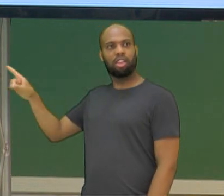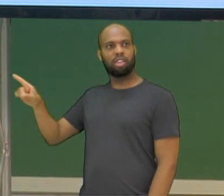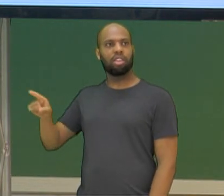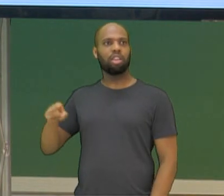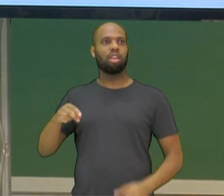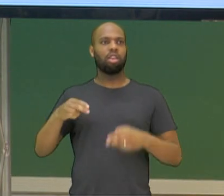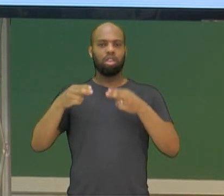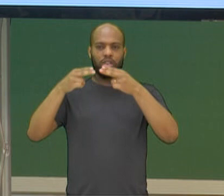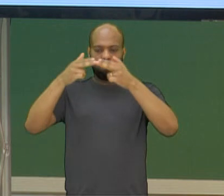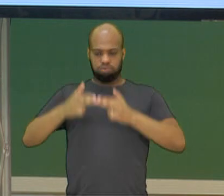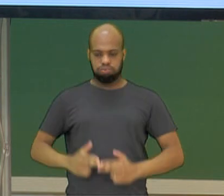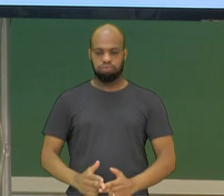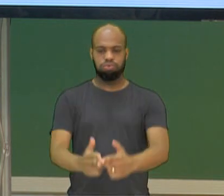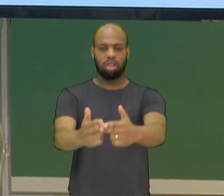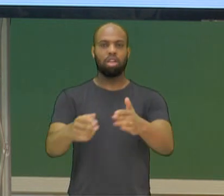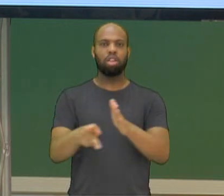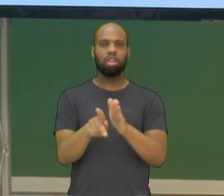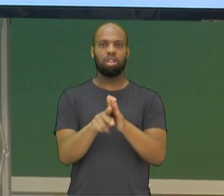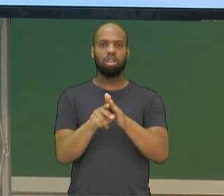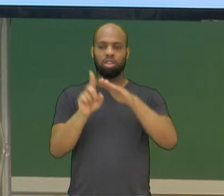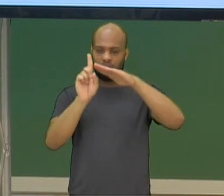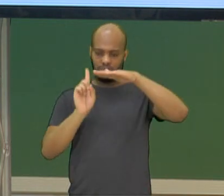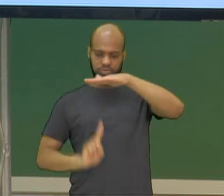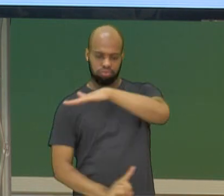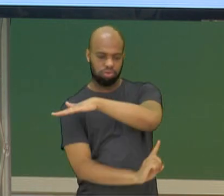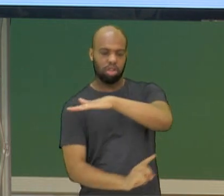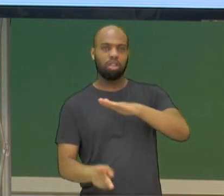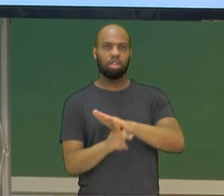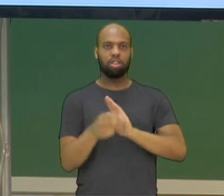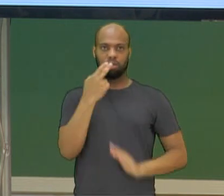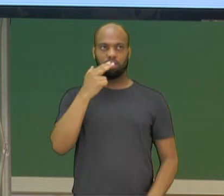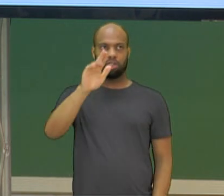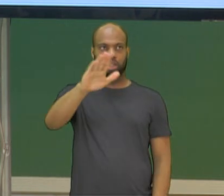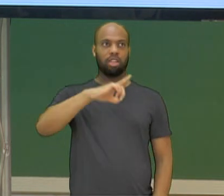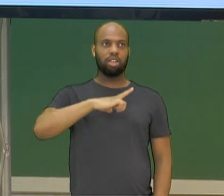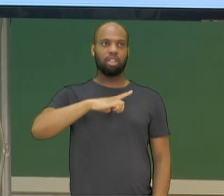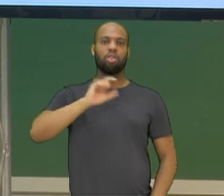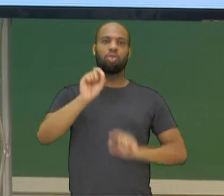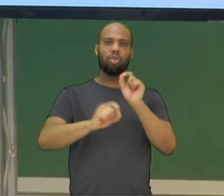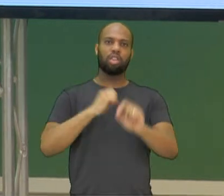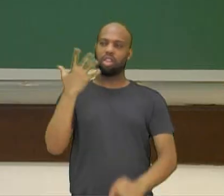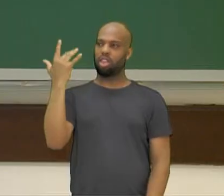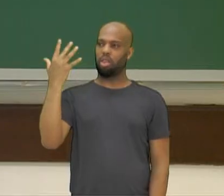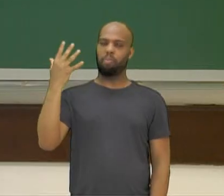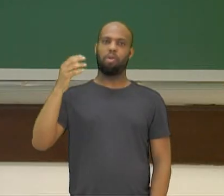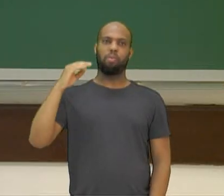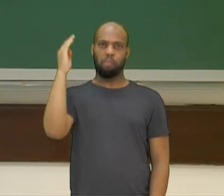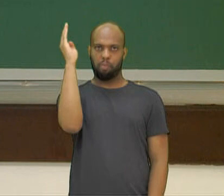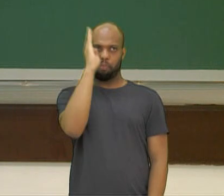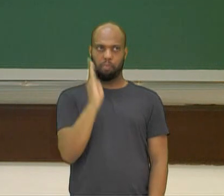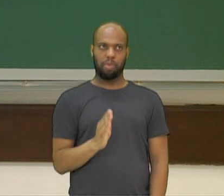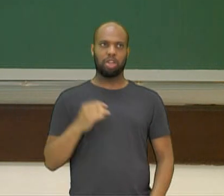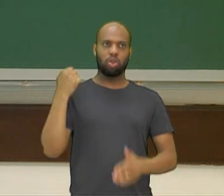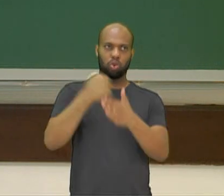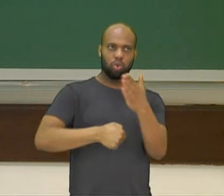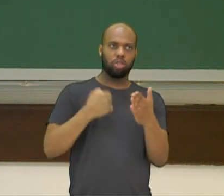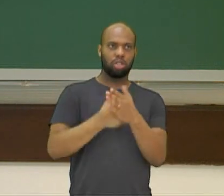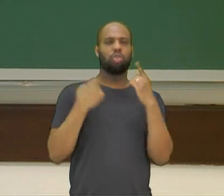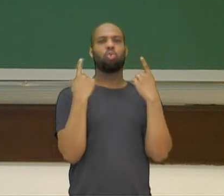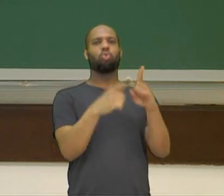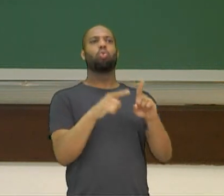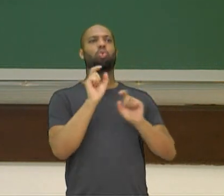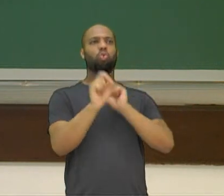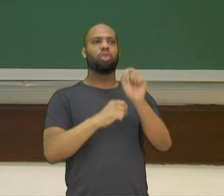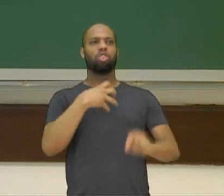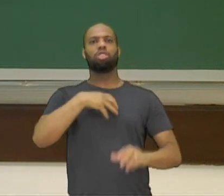submarino nazista, provavelmente a força da mão brasileira, esmagando o nazismo, lutando contra a emergência